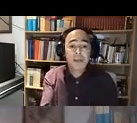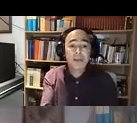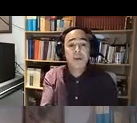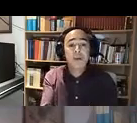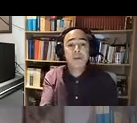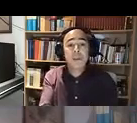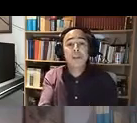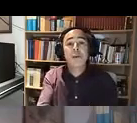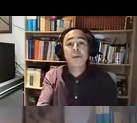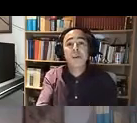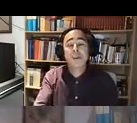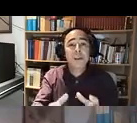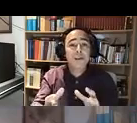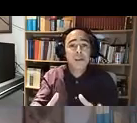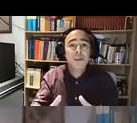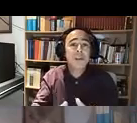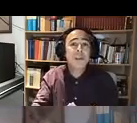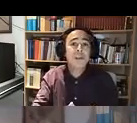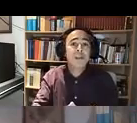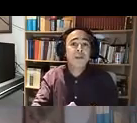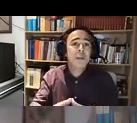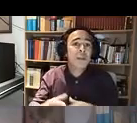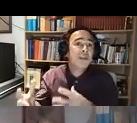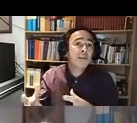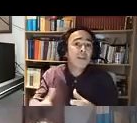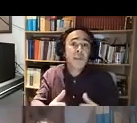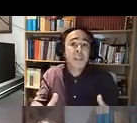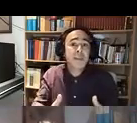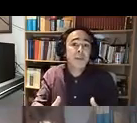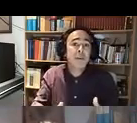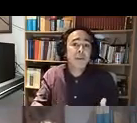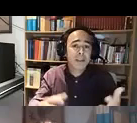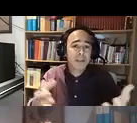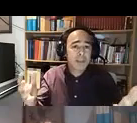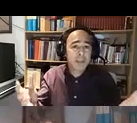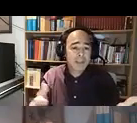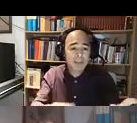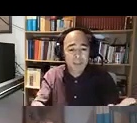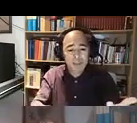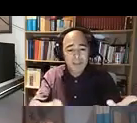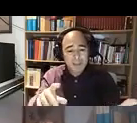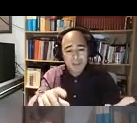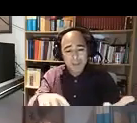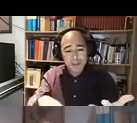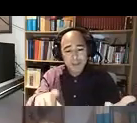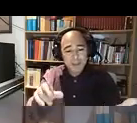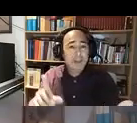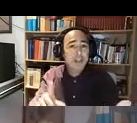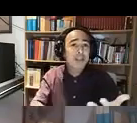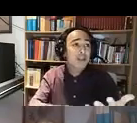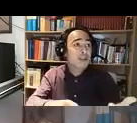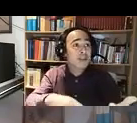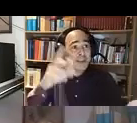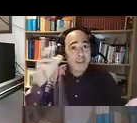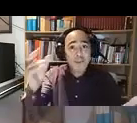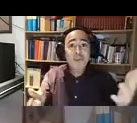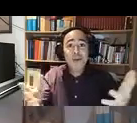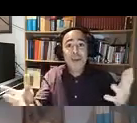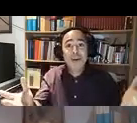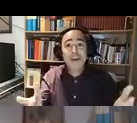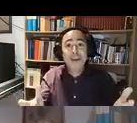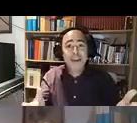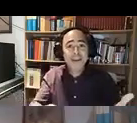porque o grande negócio neste negócio aqui a logística tudo aquilo que é feito uma empresa normal sei lá para quem sabe o que desde a andar ainda